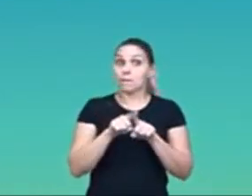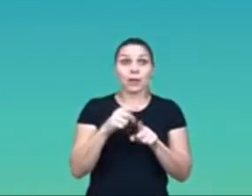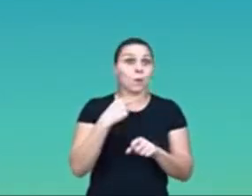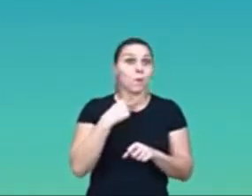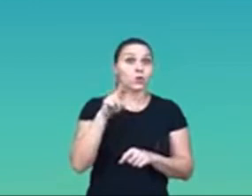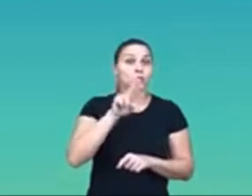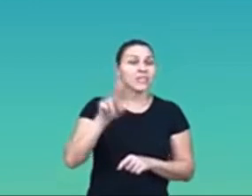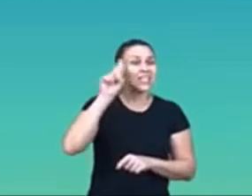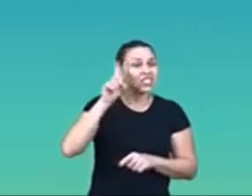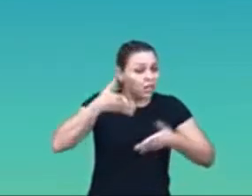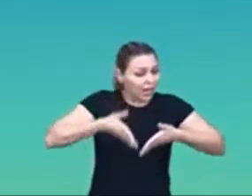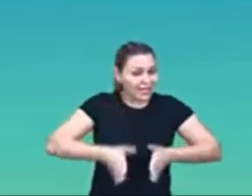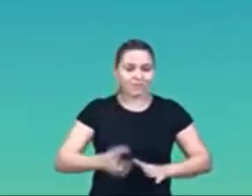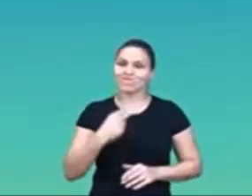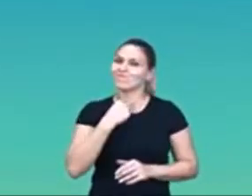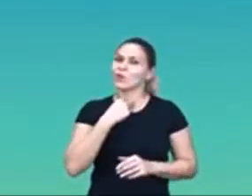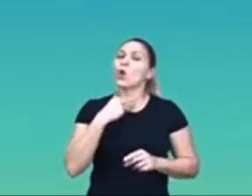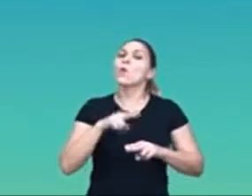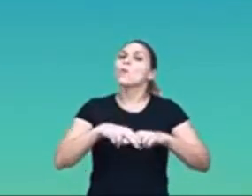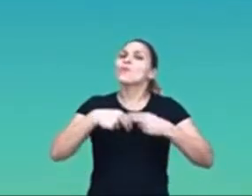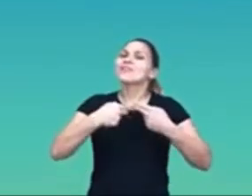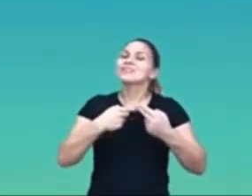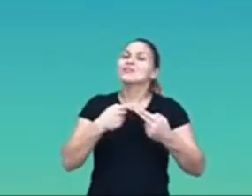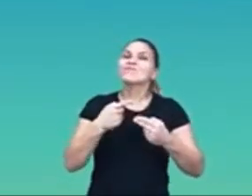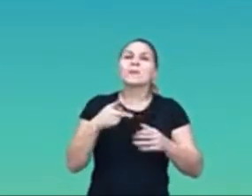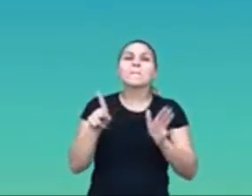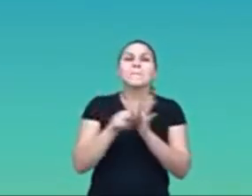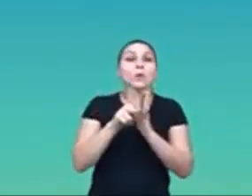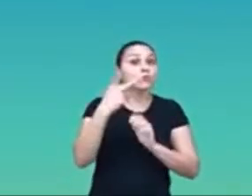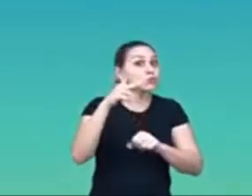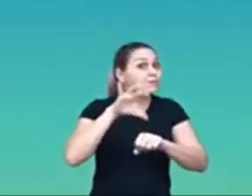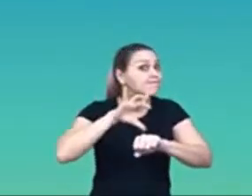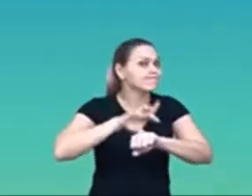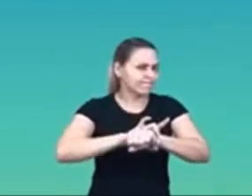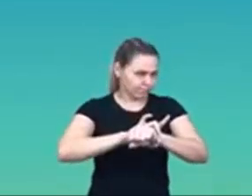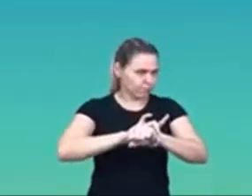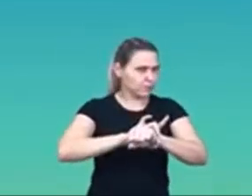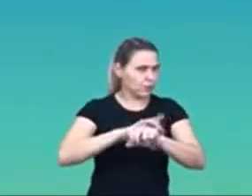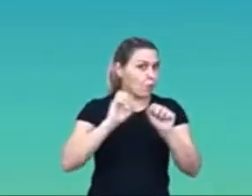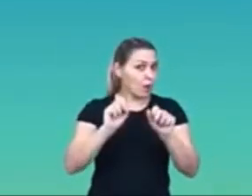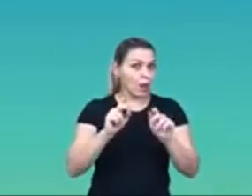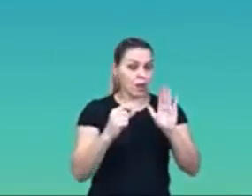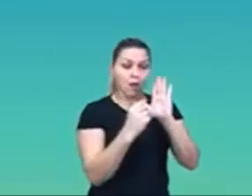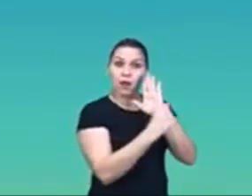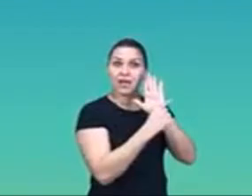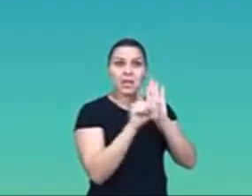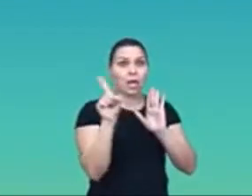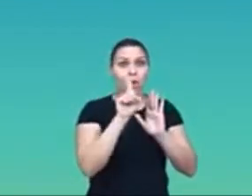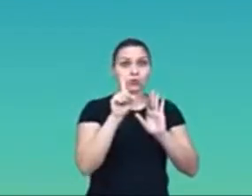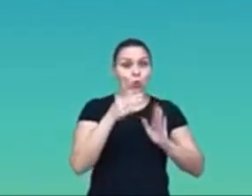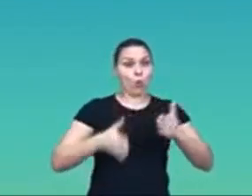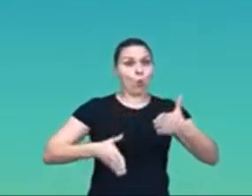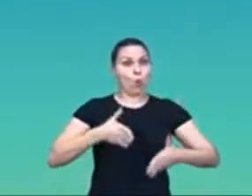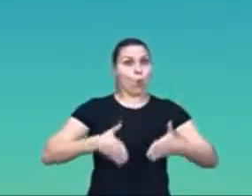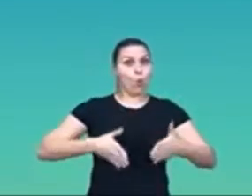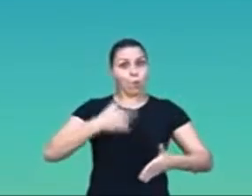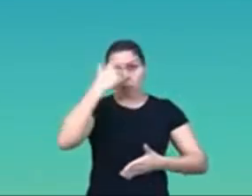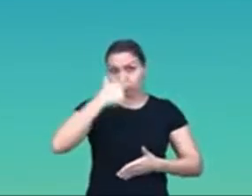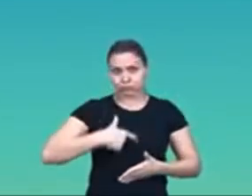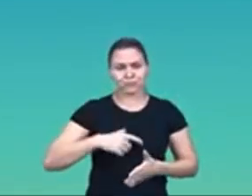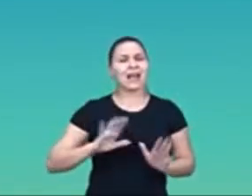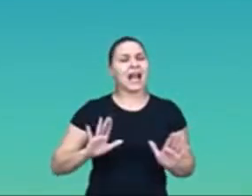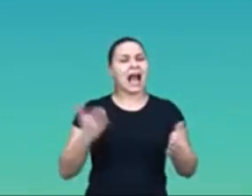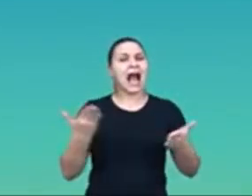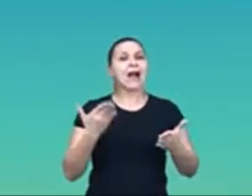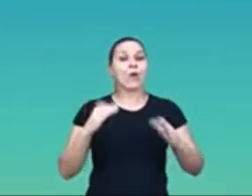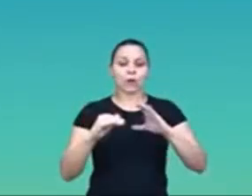sua data de nascimento. Tudo isso para sua segurança. Depois, clique em Não sou um robô. Agora você vai até